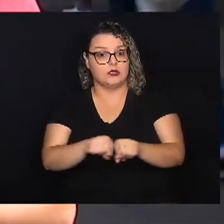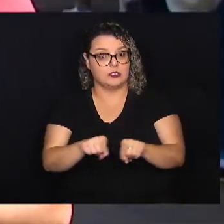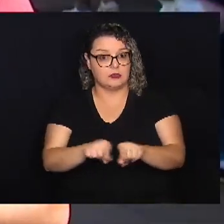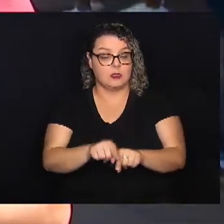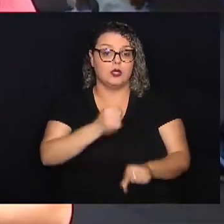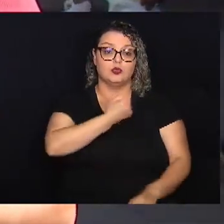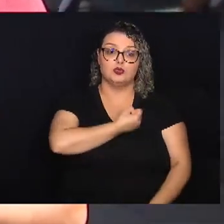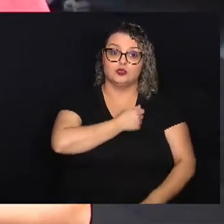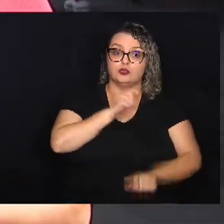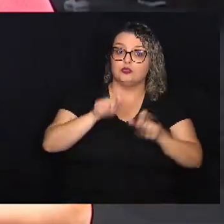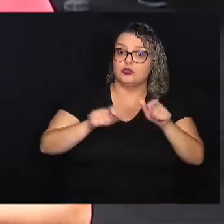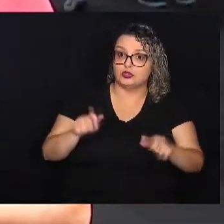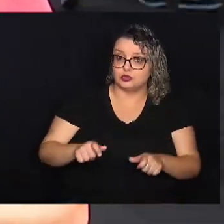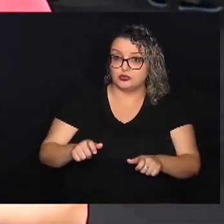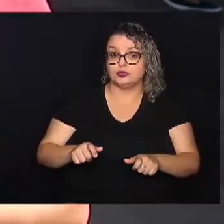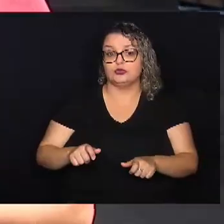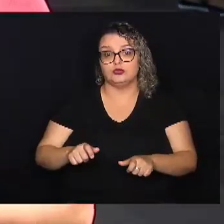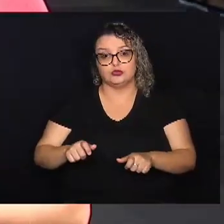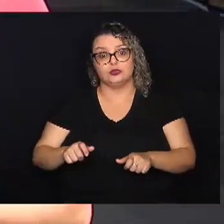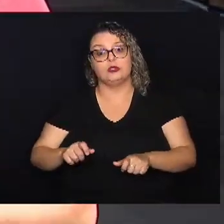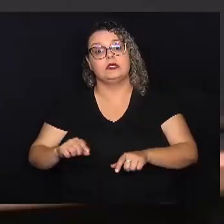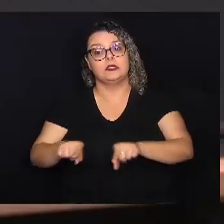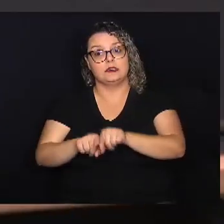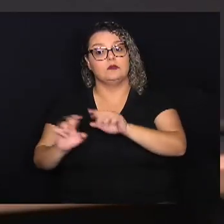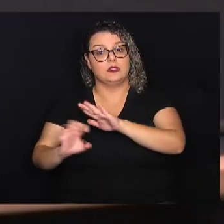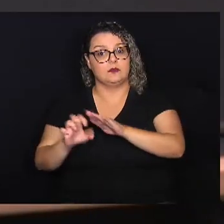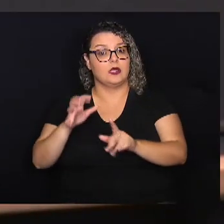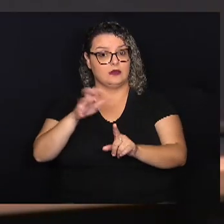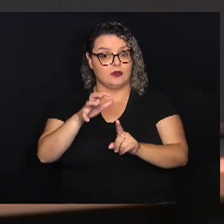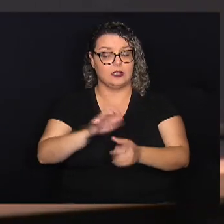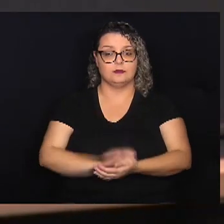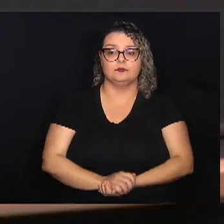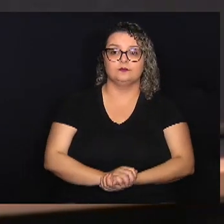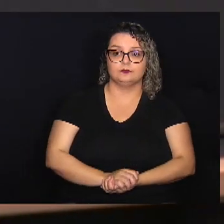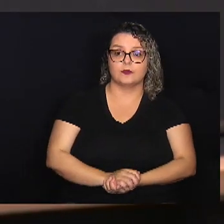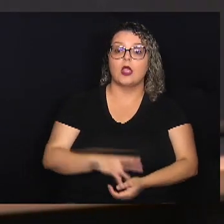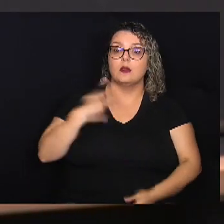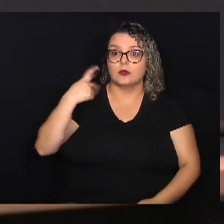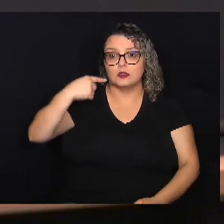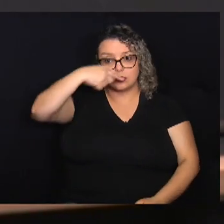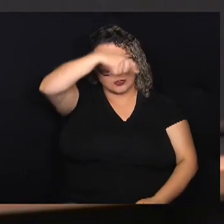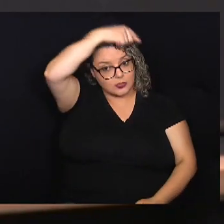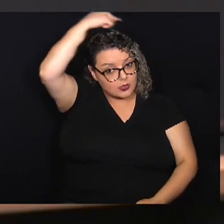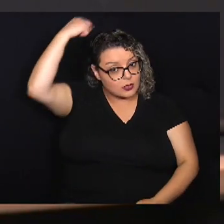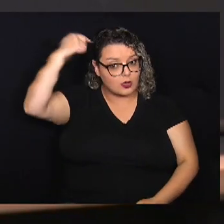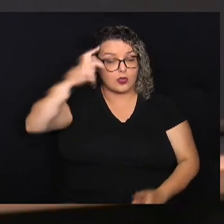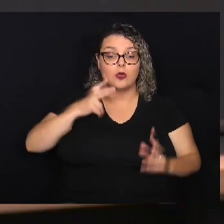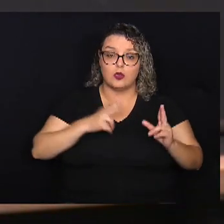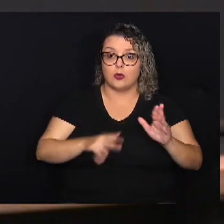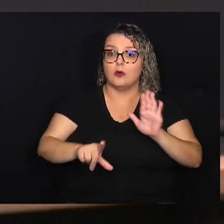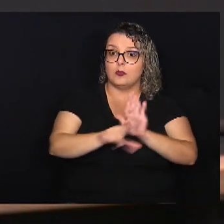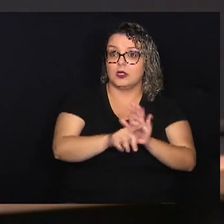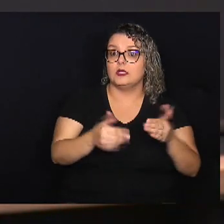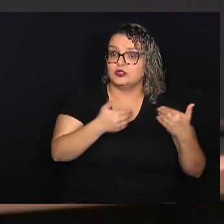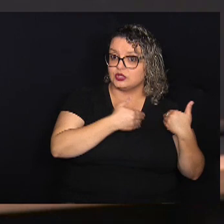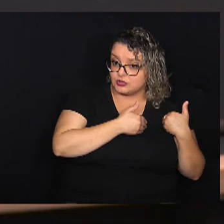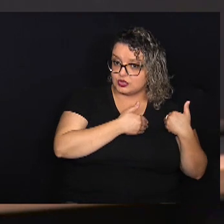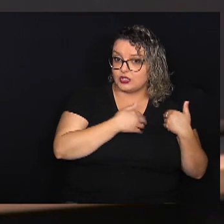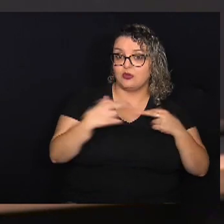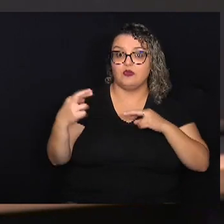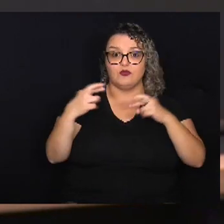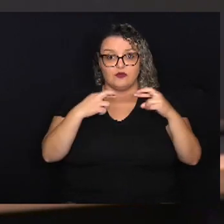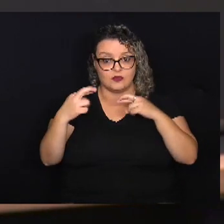de pessoas jurídicas ou físicas afetadas. Para Paulo Gaspar, da mesma forma que a Lei de Responsabilidade